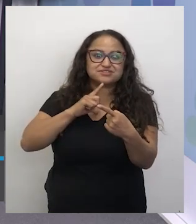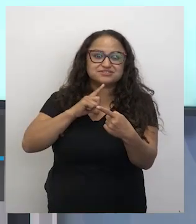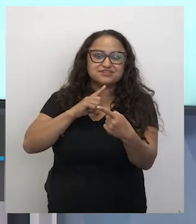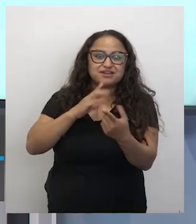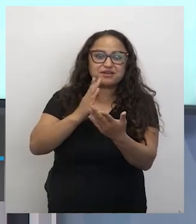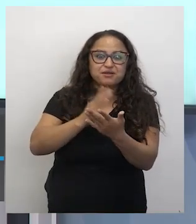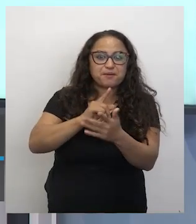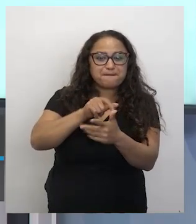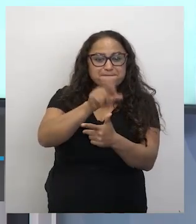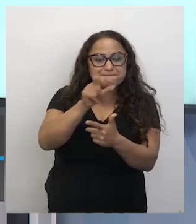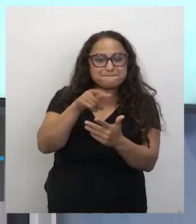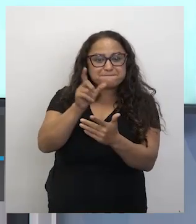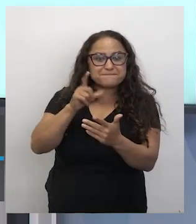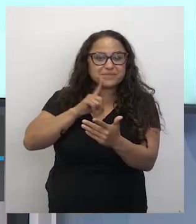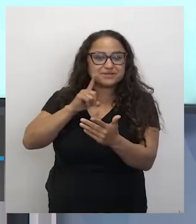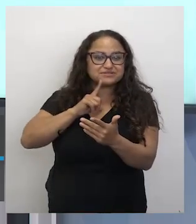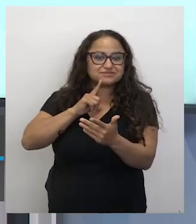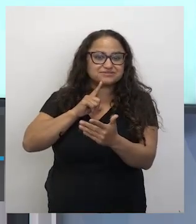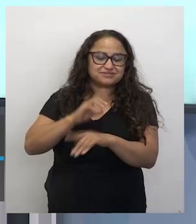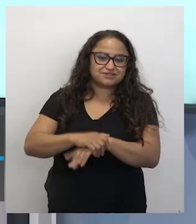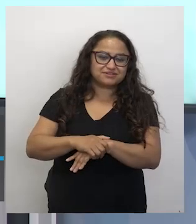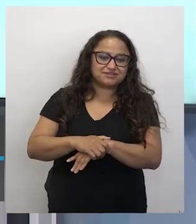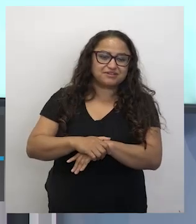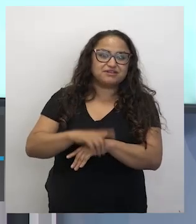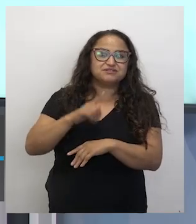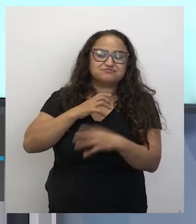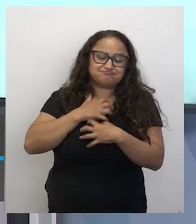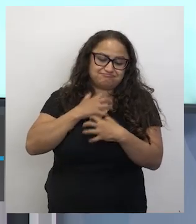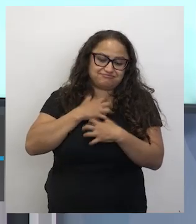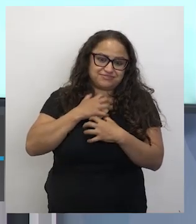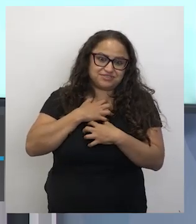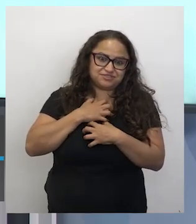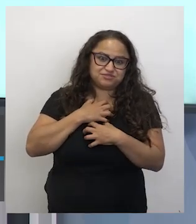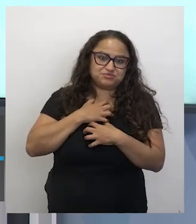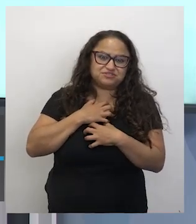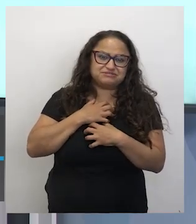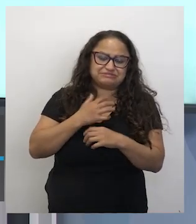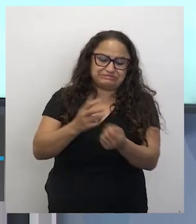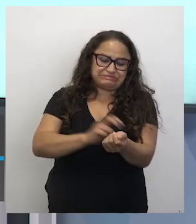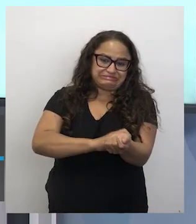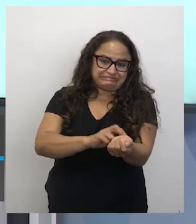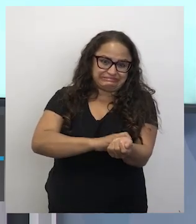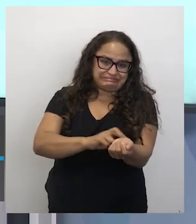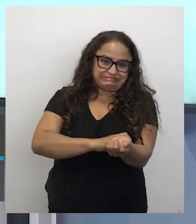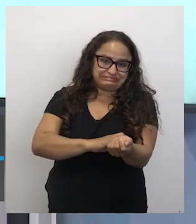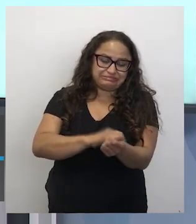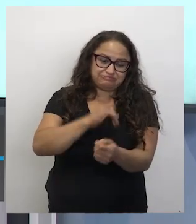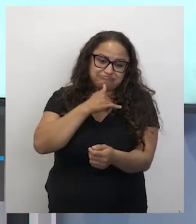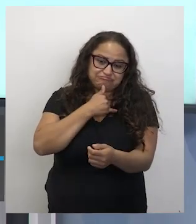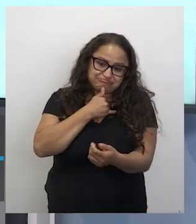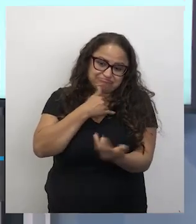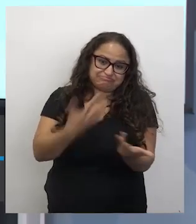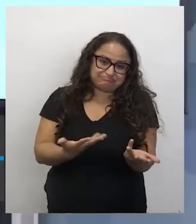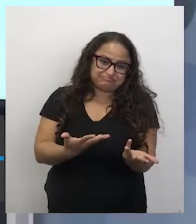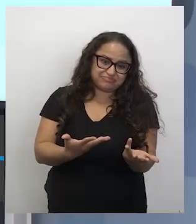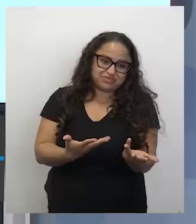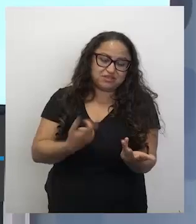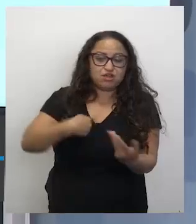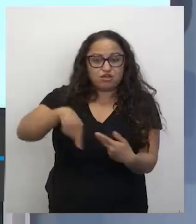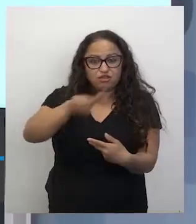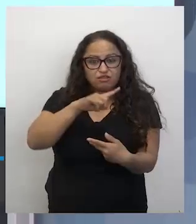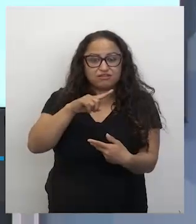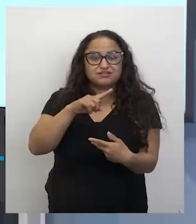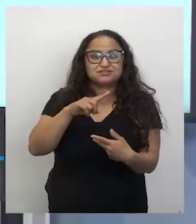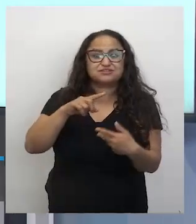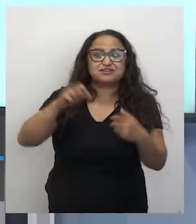é praticamente 1/3, né, das pessoas tem um desses sentimentos, né? O estresse, frustração ou desânimo, né? Então a gente reconhece um sentimento que a falta